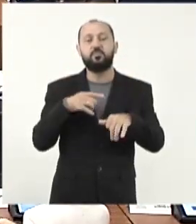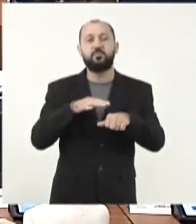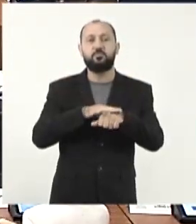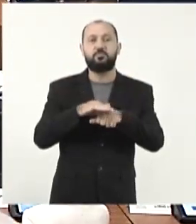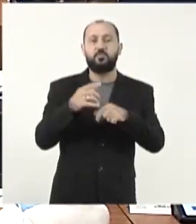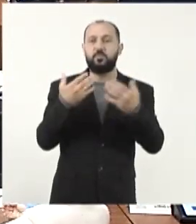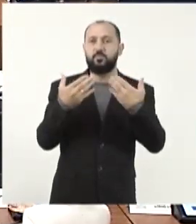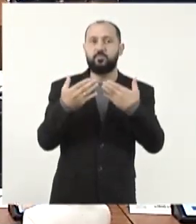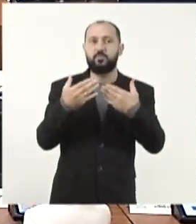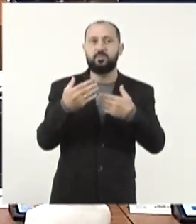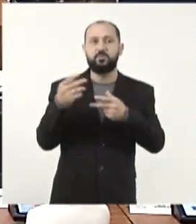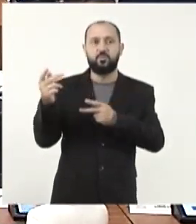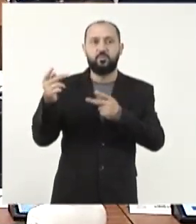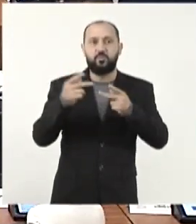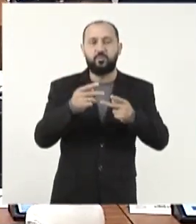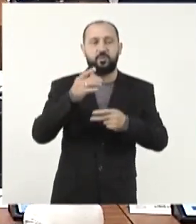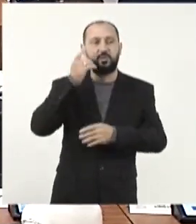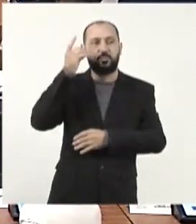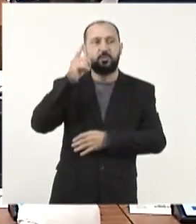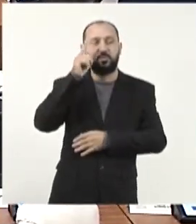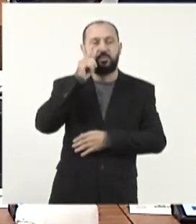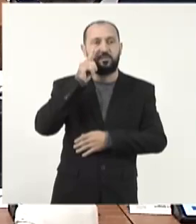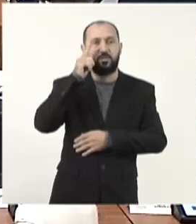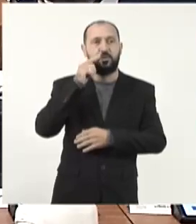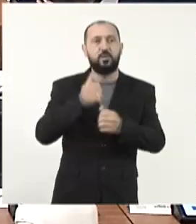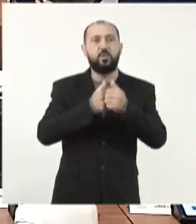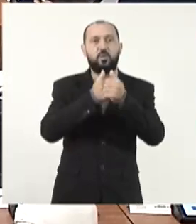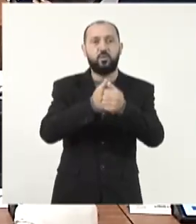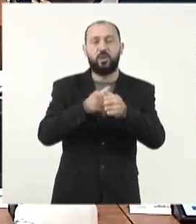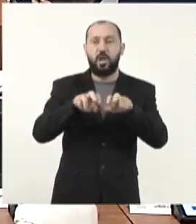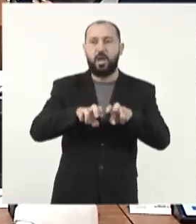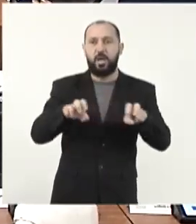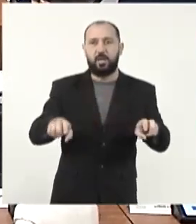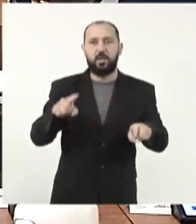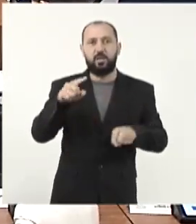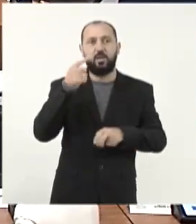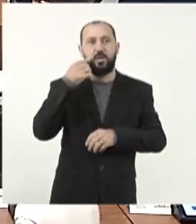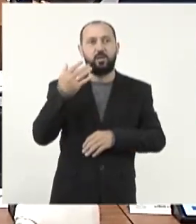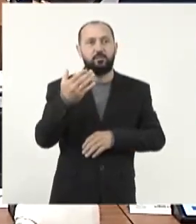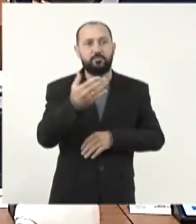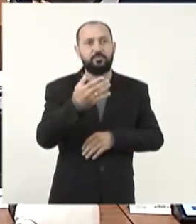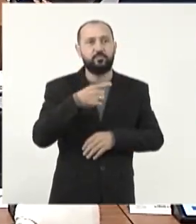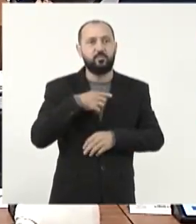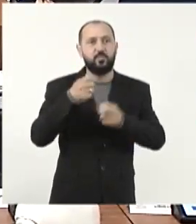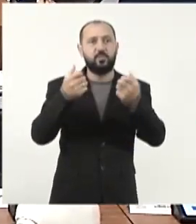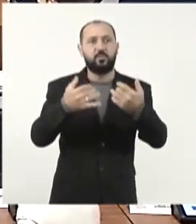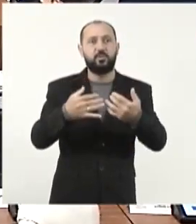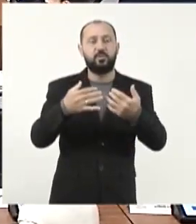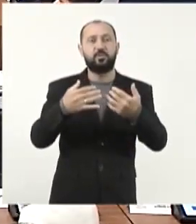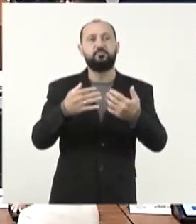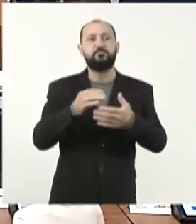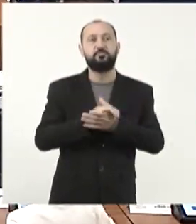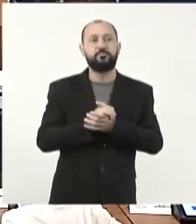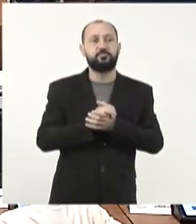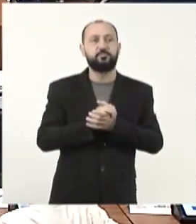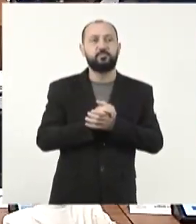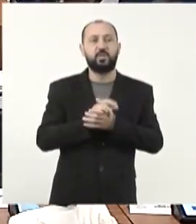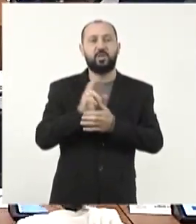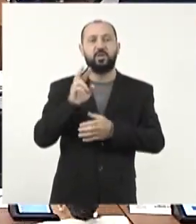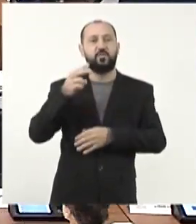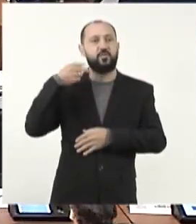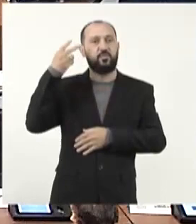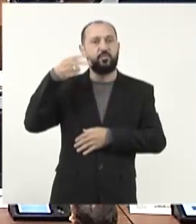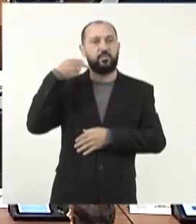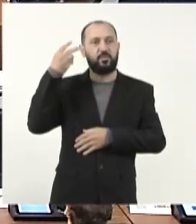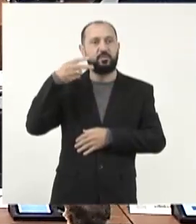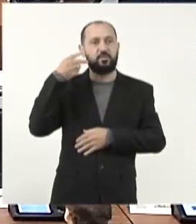comentários. Já convido a deputada Gleice para que acompanhe aqui da mesa a fala da vereadora